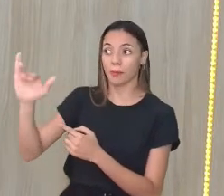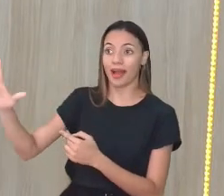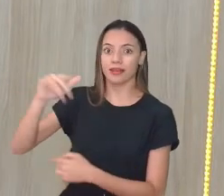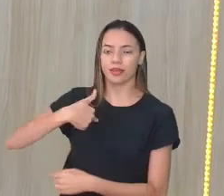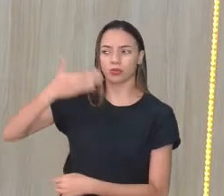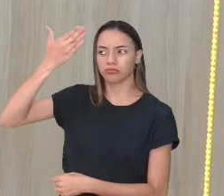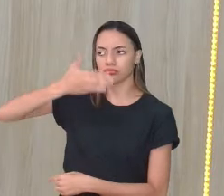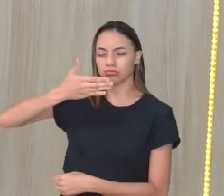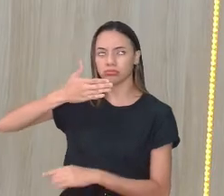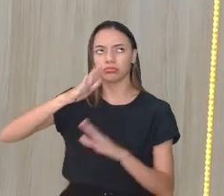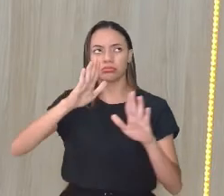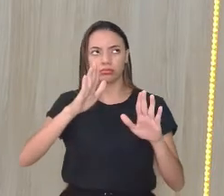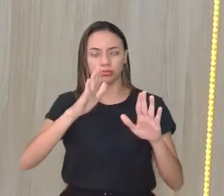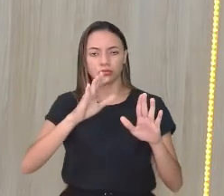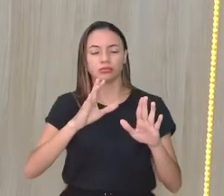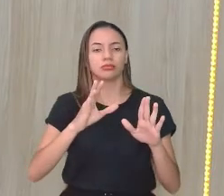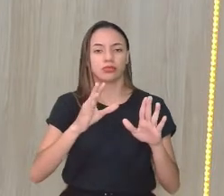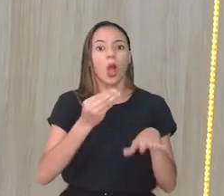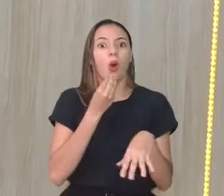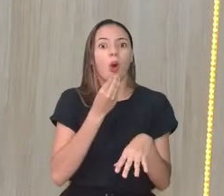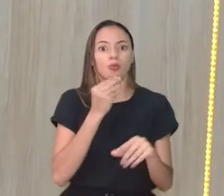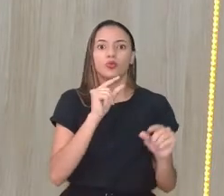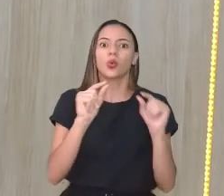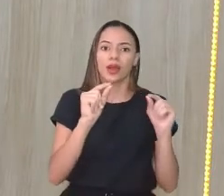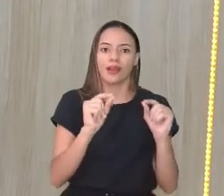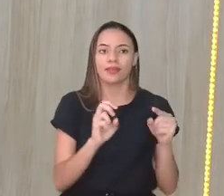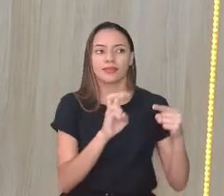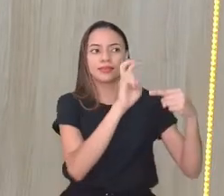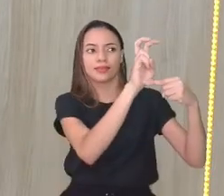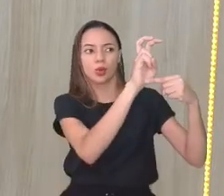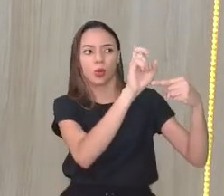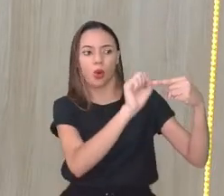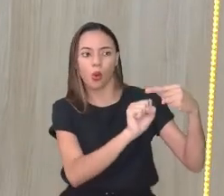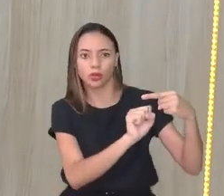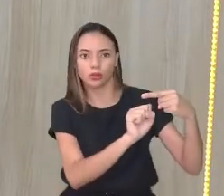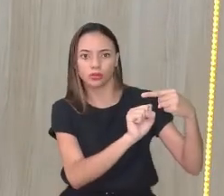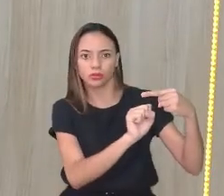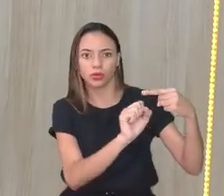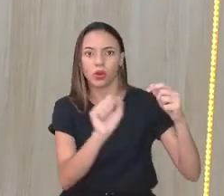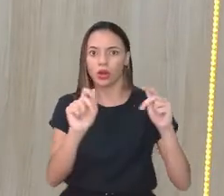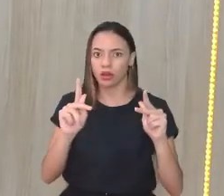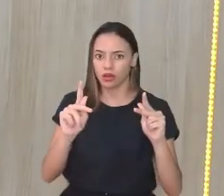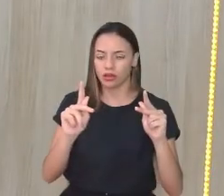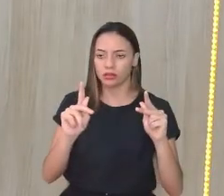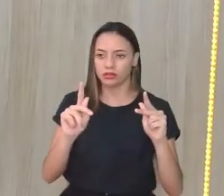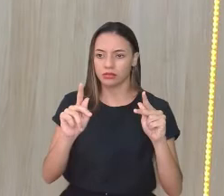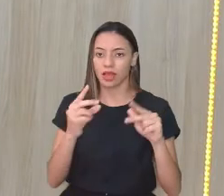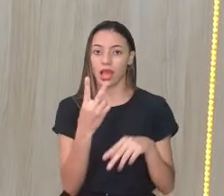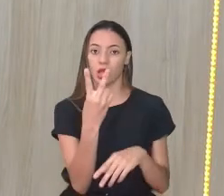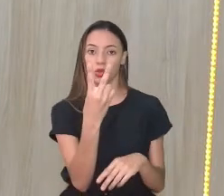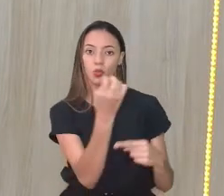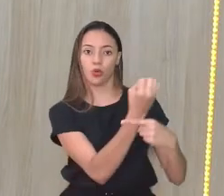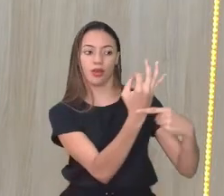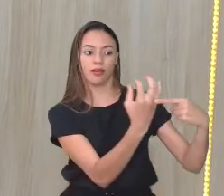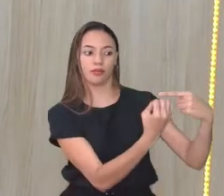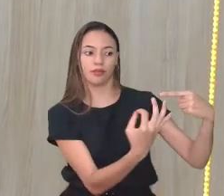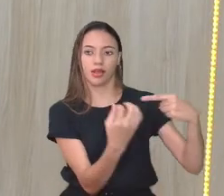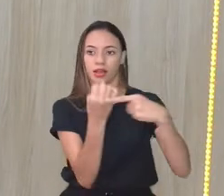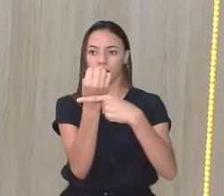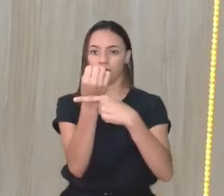número 5 e o número 8, que nesse caso aqui é aquelas duas frações ali, daquelas